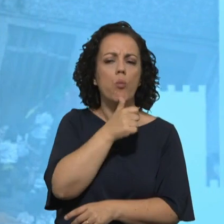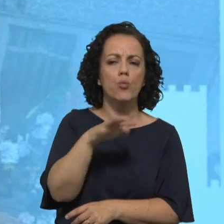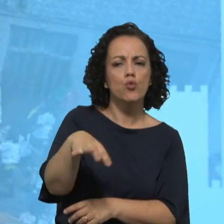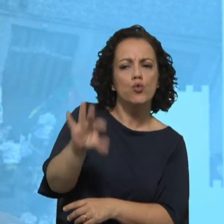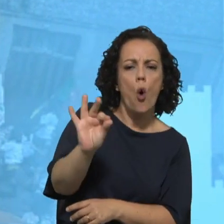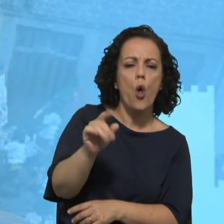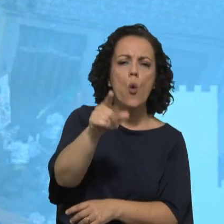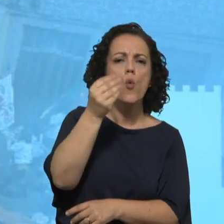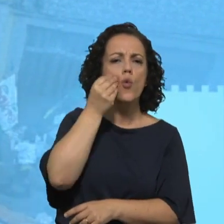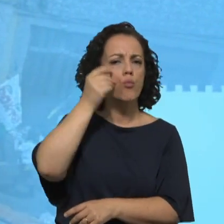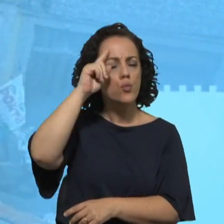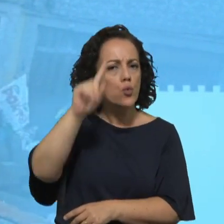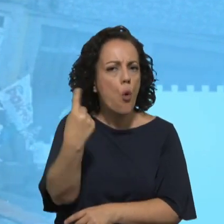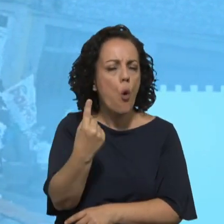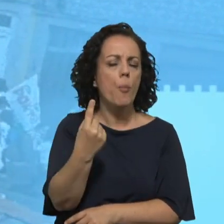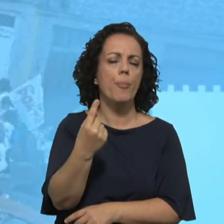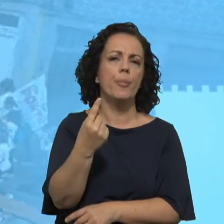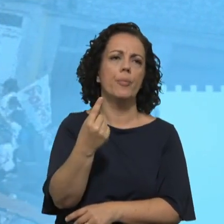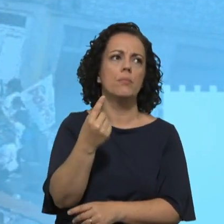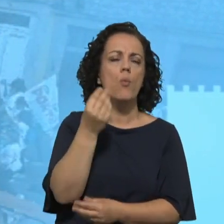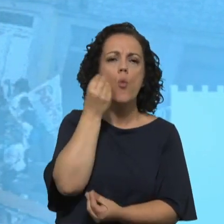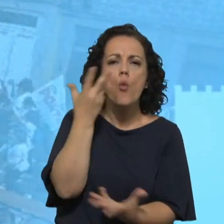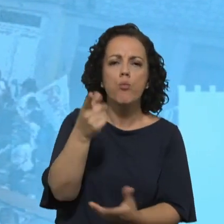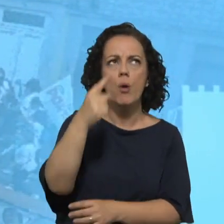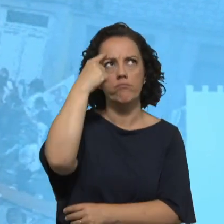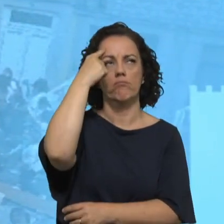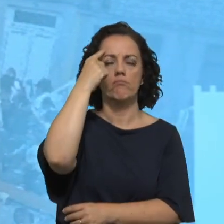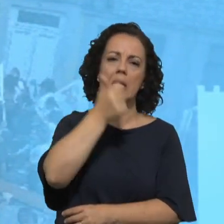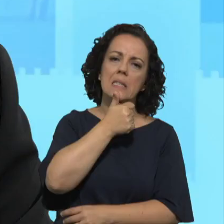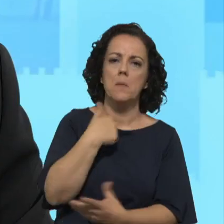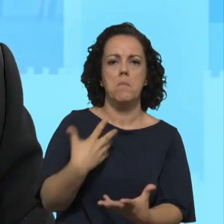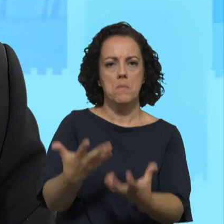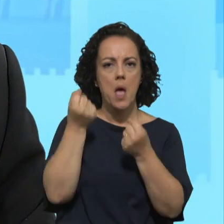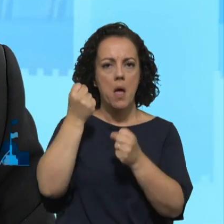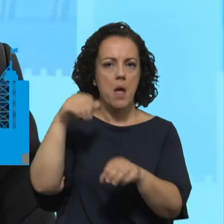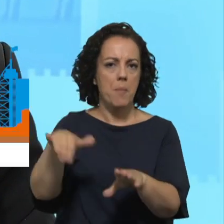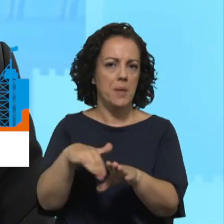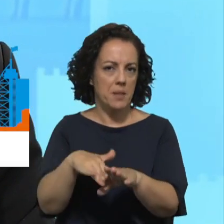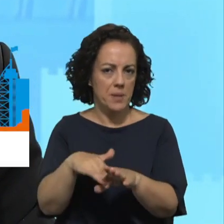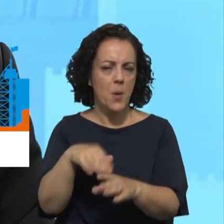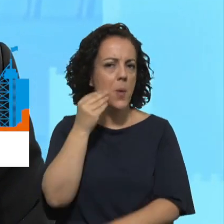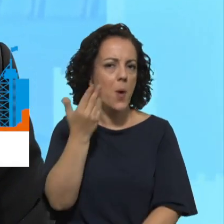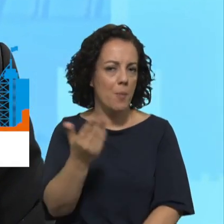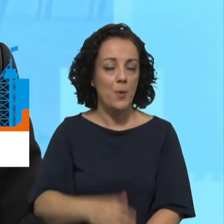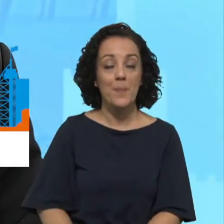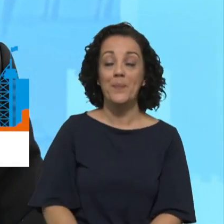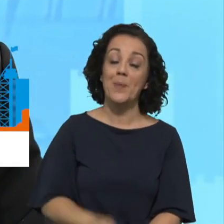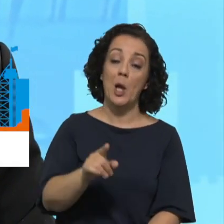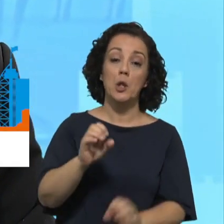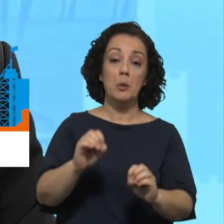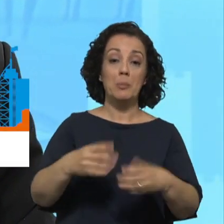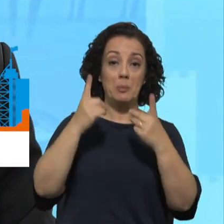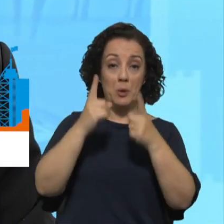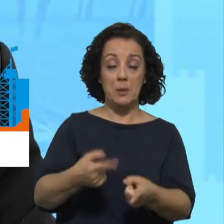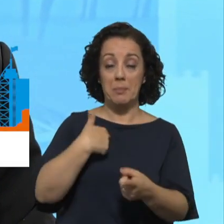é que tomou conhecimento e se decidiu por esta participação? Portanto, isto começou de uma forma assim um bocadinho aleatória. Eu nem